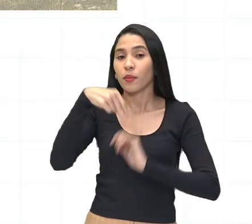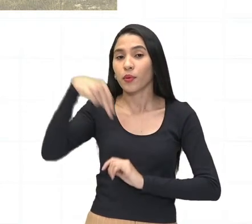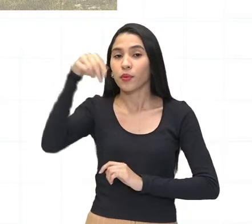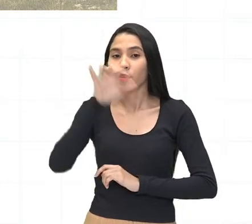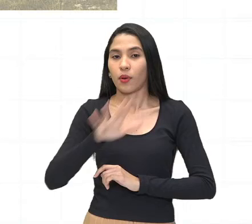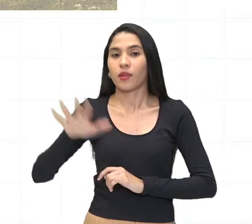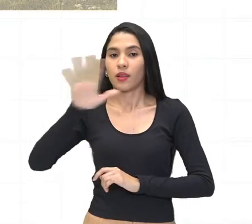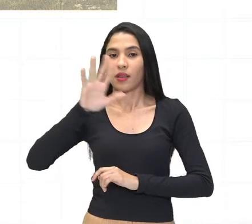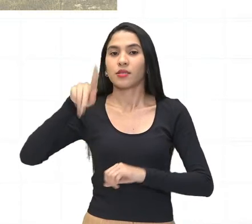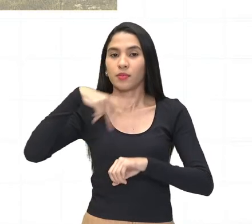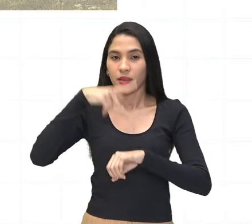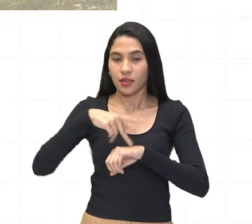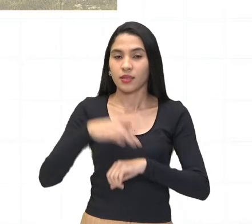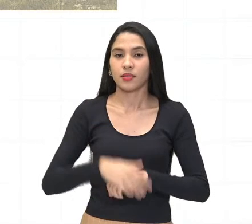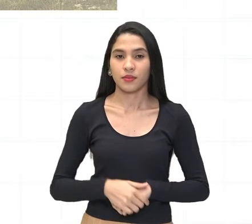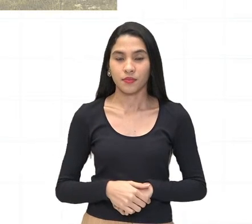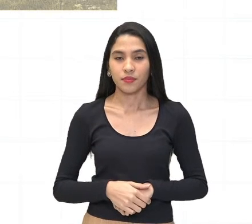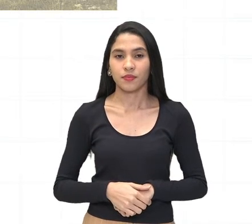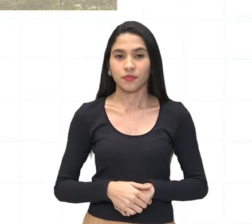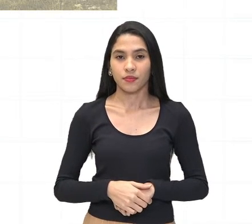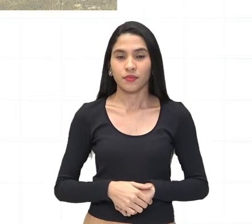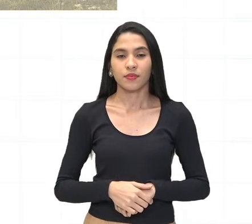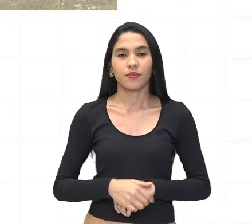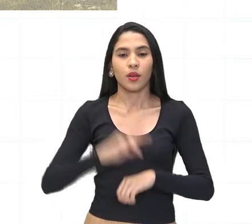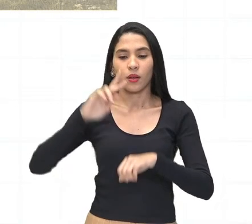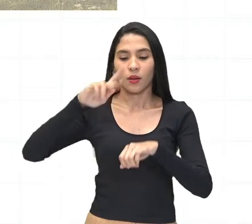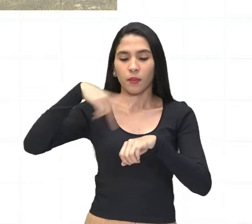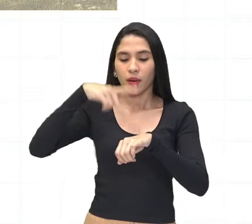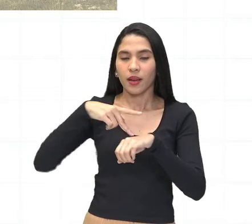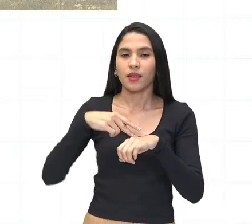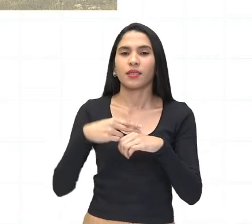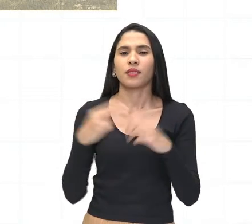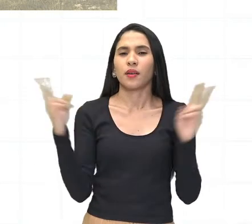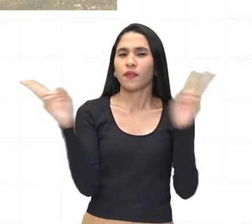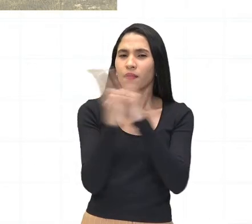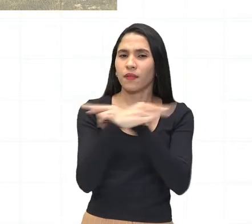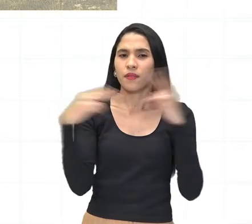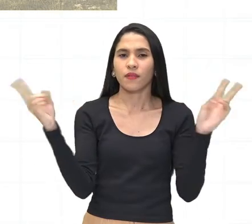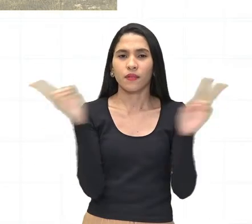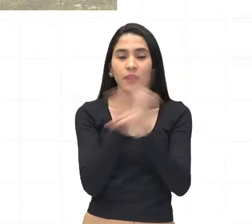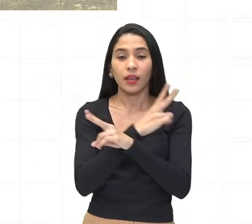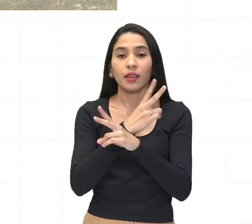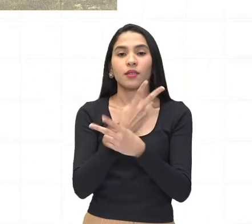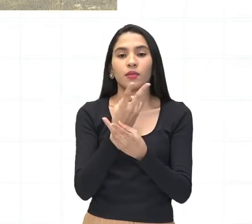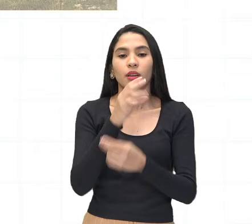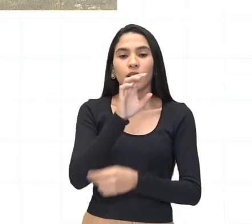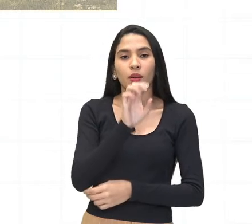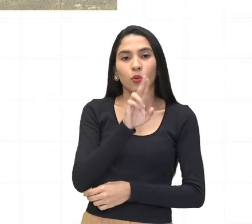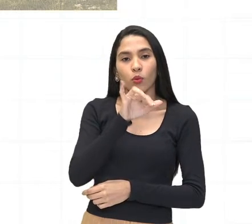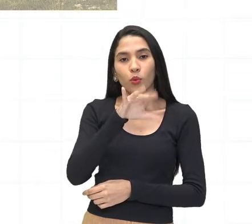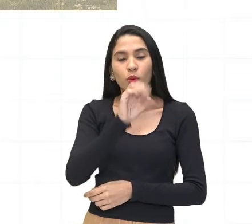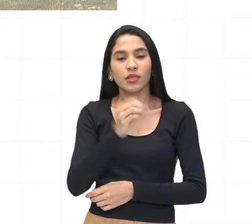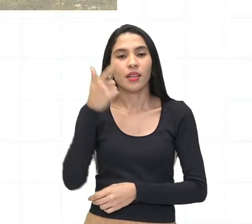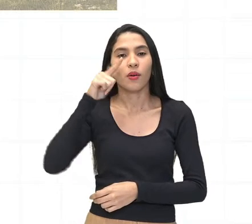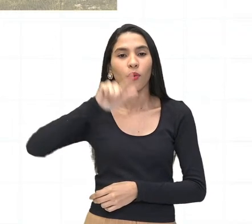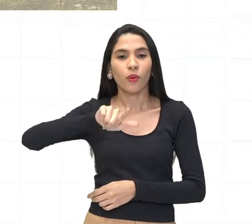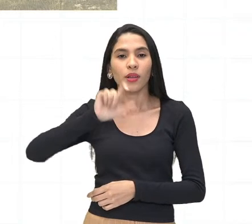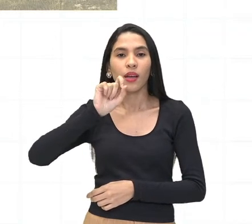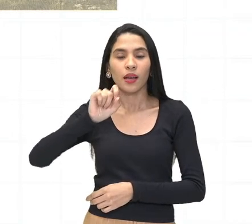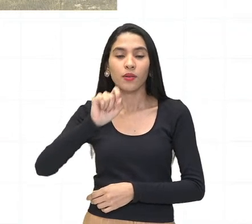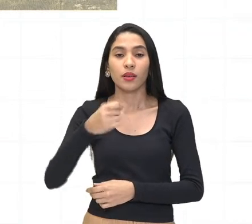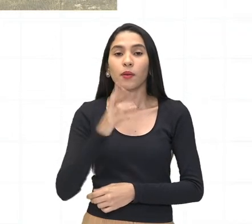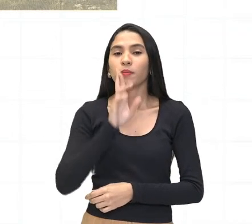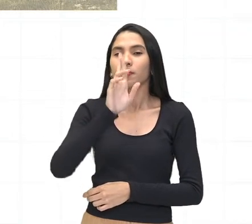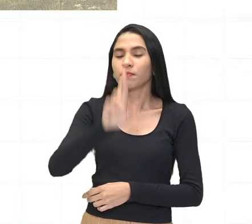nosso país. Na região nordeste é muito ventilada e essas usinas eólicas, elas conseguem um